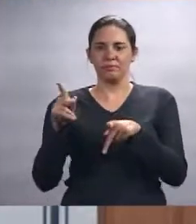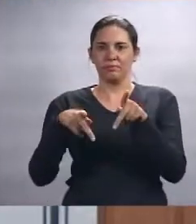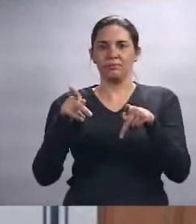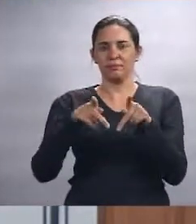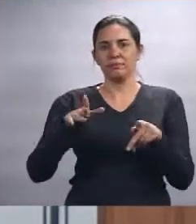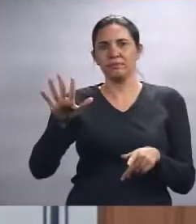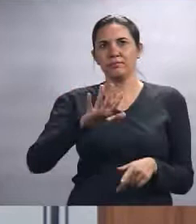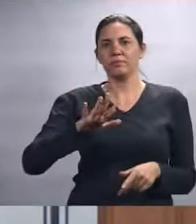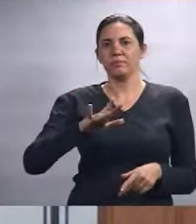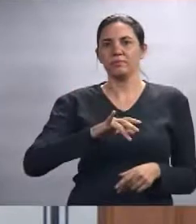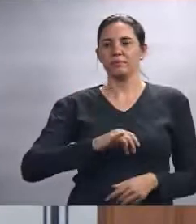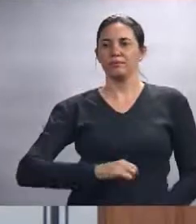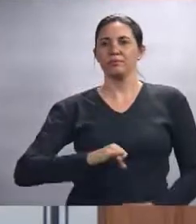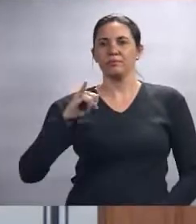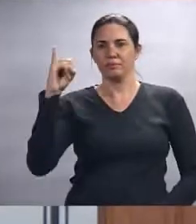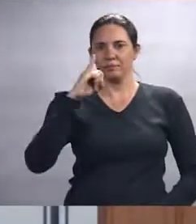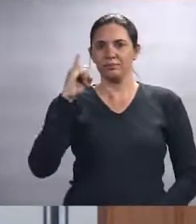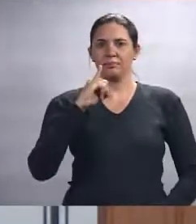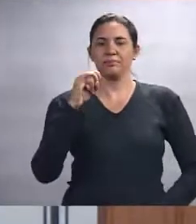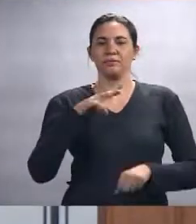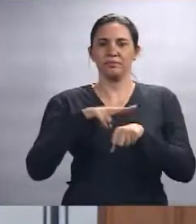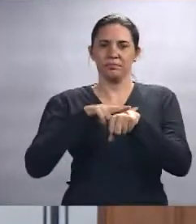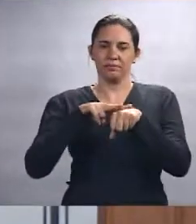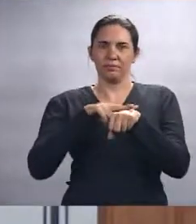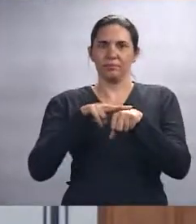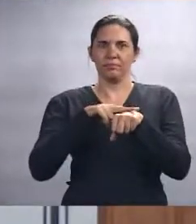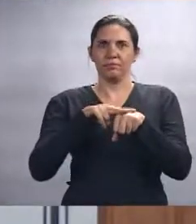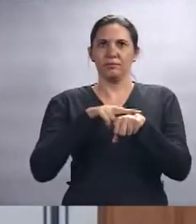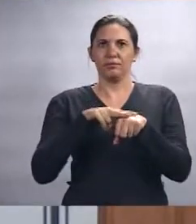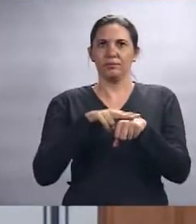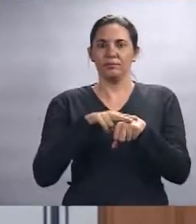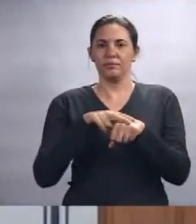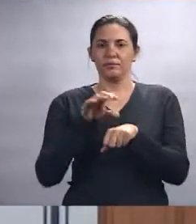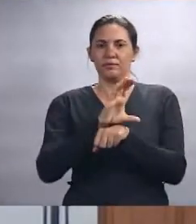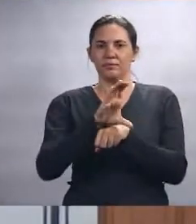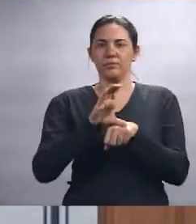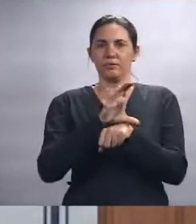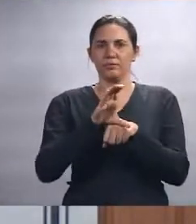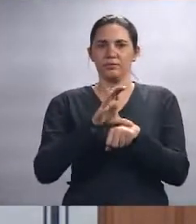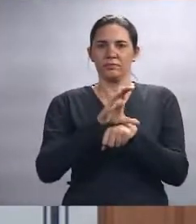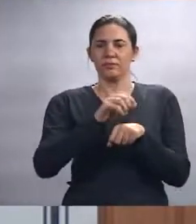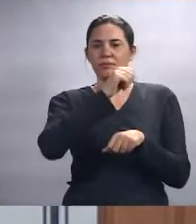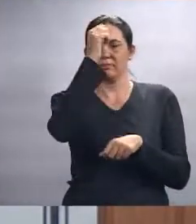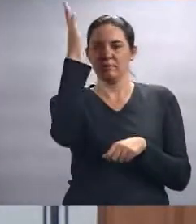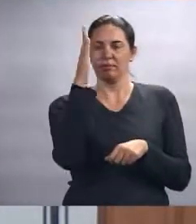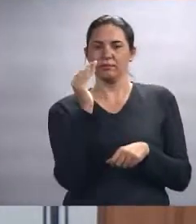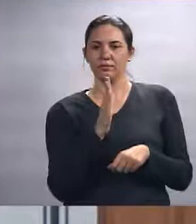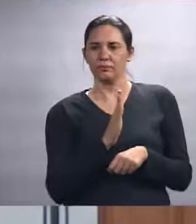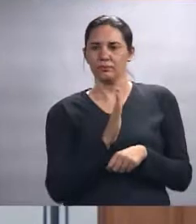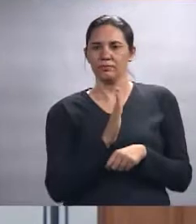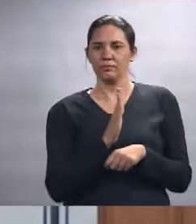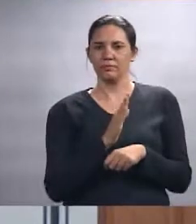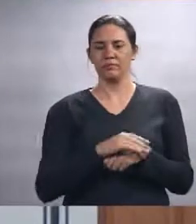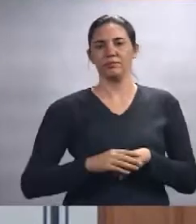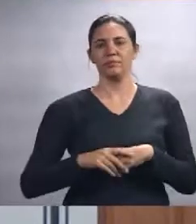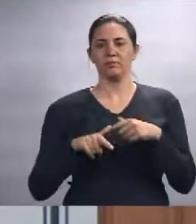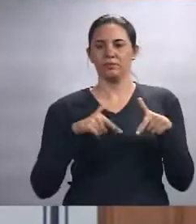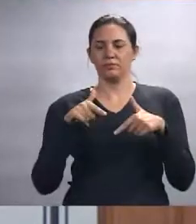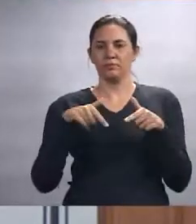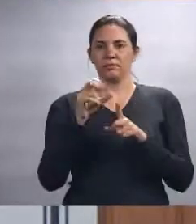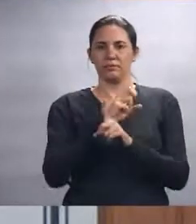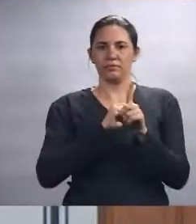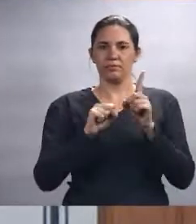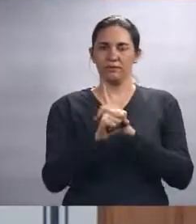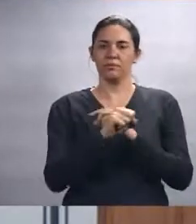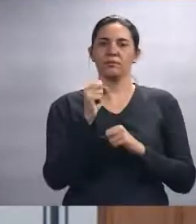do IPTU verde está em linha com o que a Constituição Federal chama de função social da